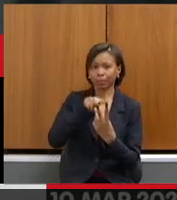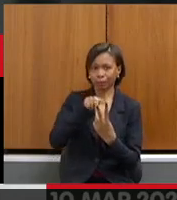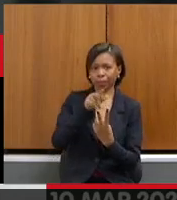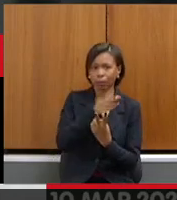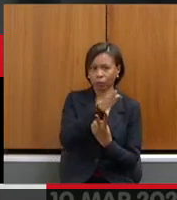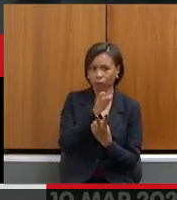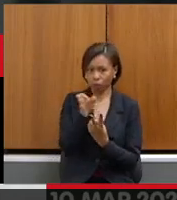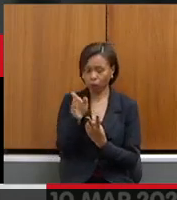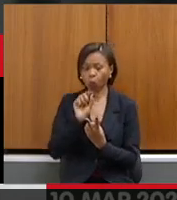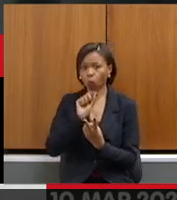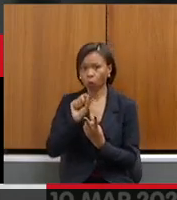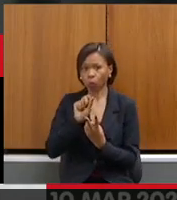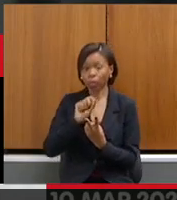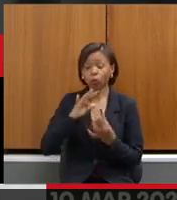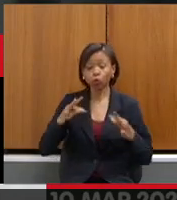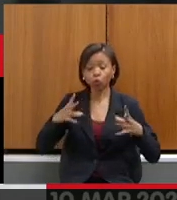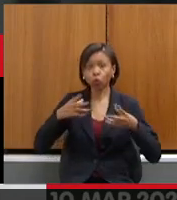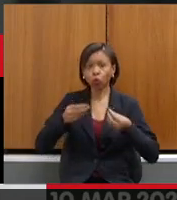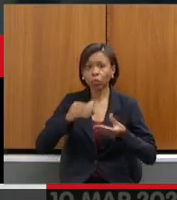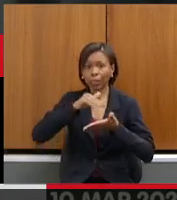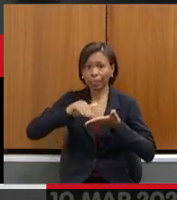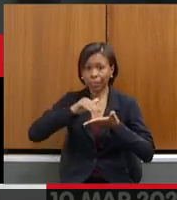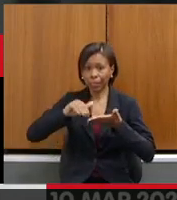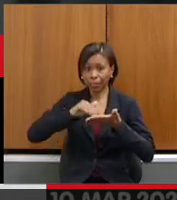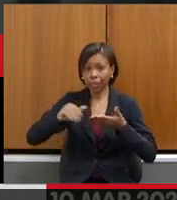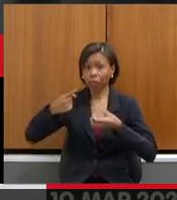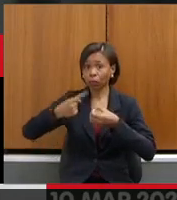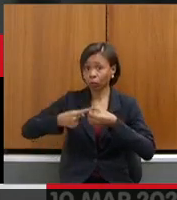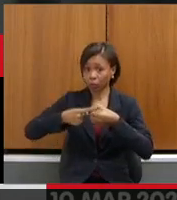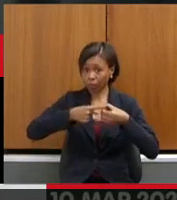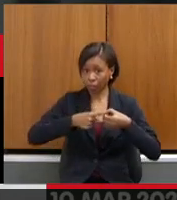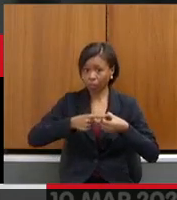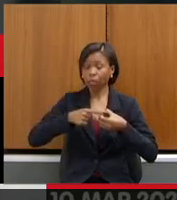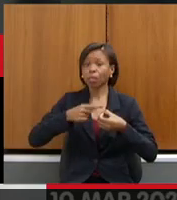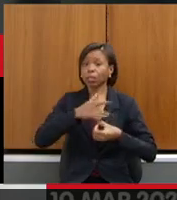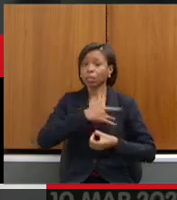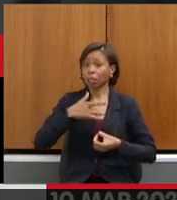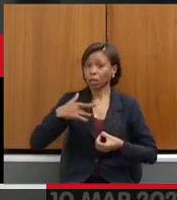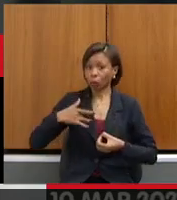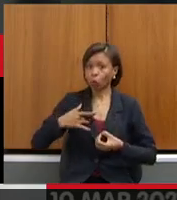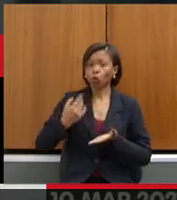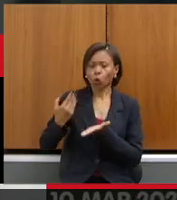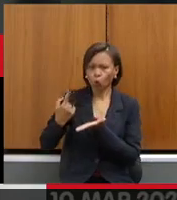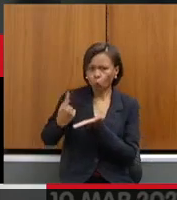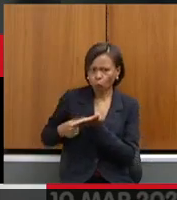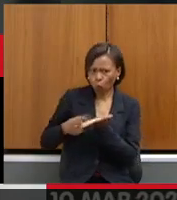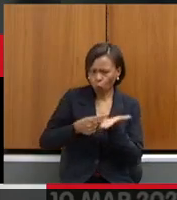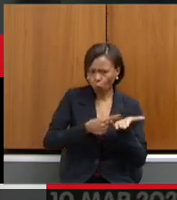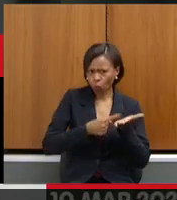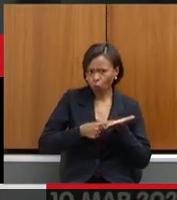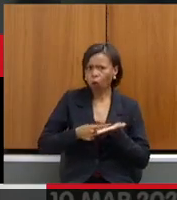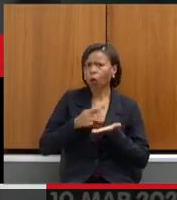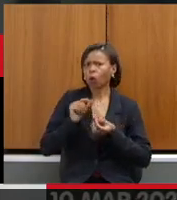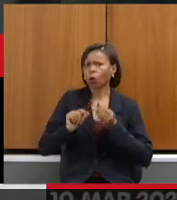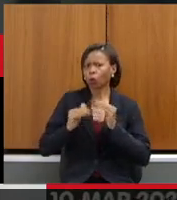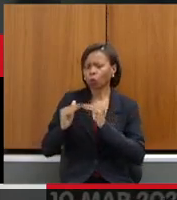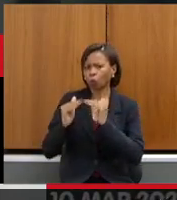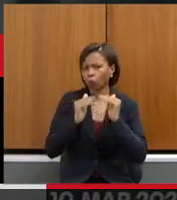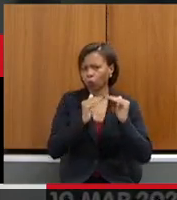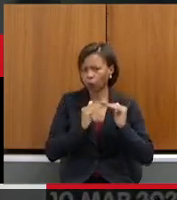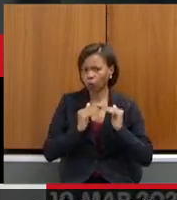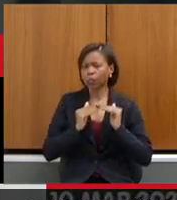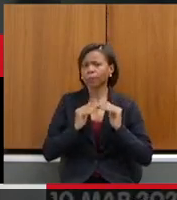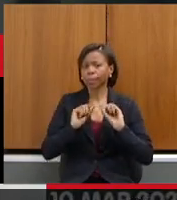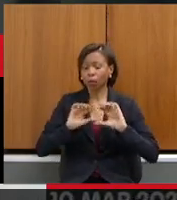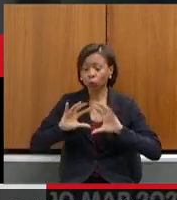municipais de saúde eles concordam junto com o estado através de um consenso com os objetivos e as sequências de ativação